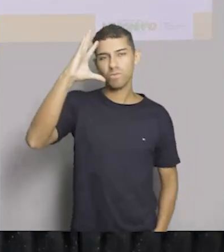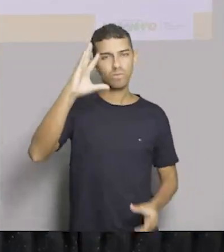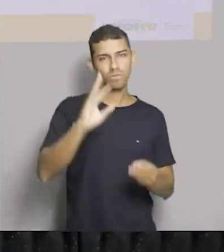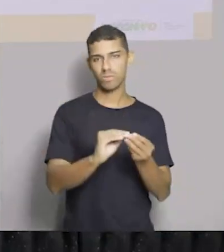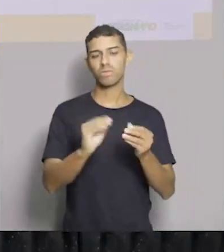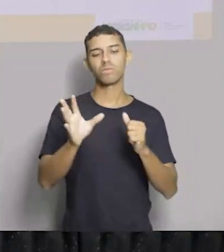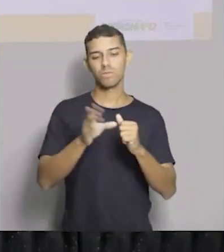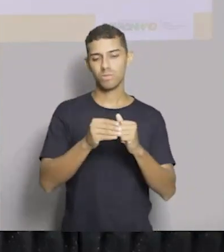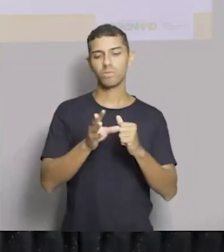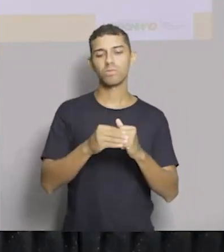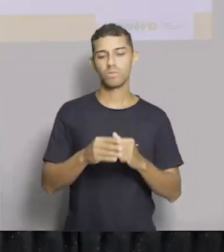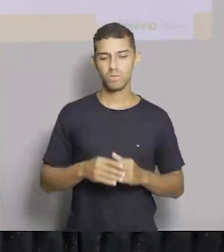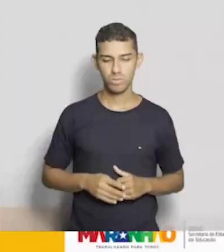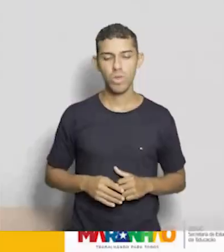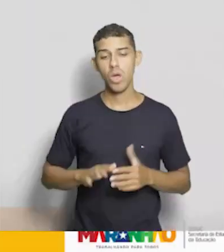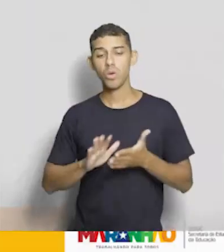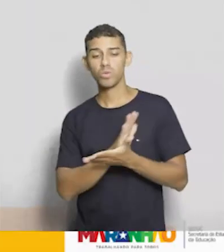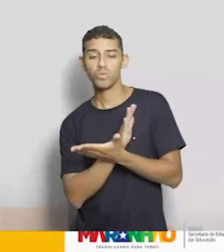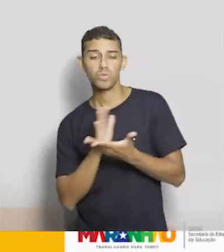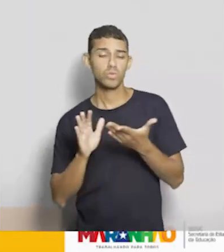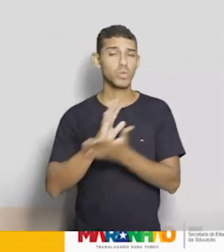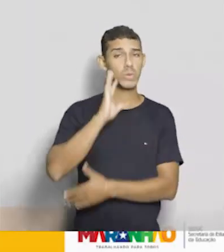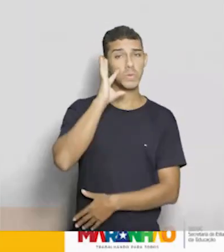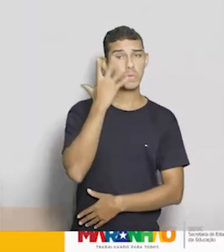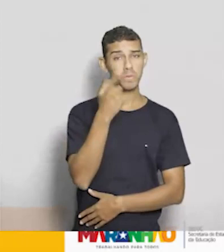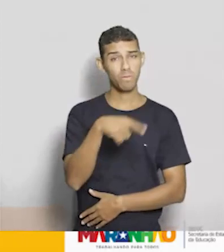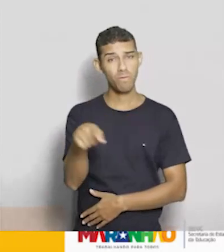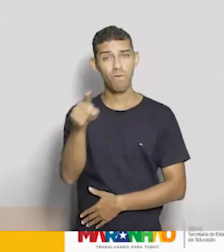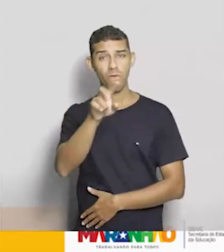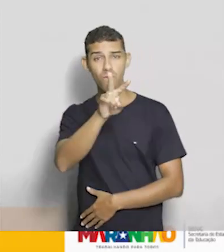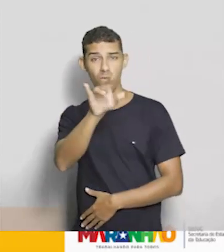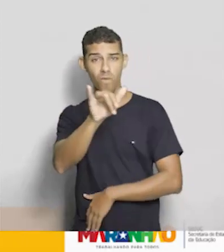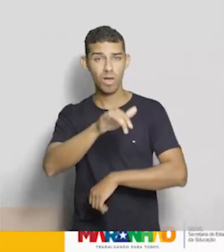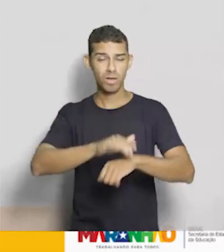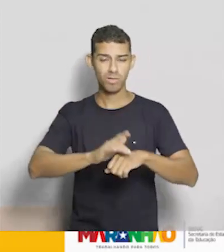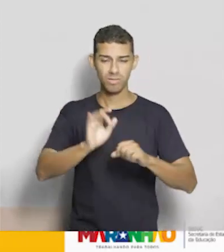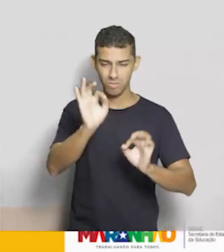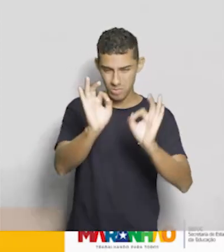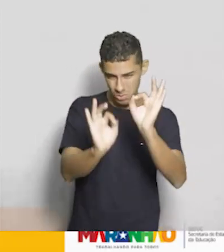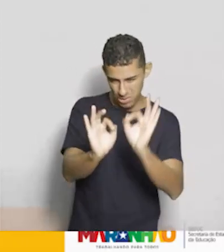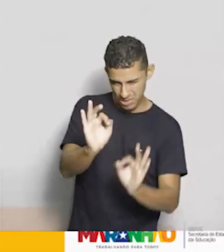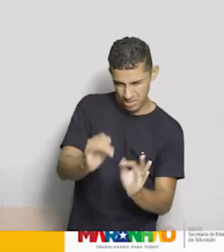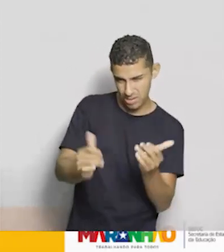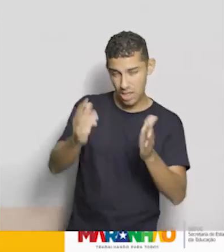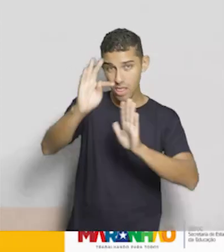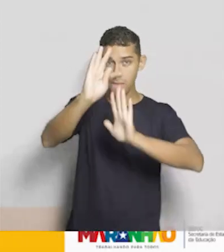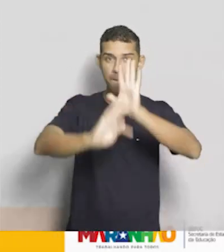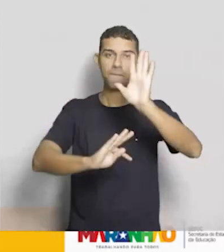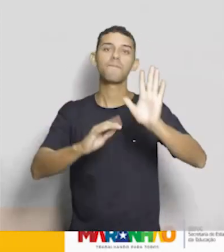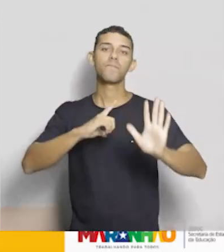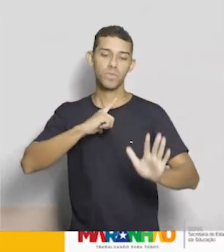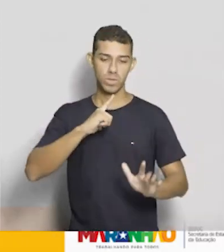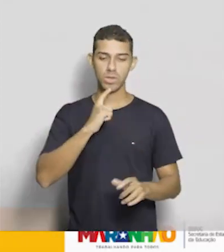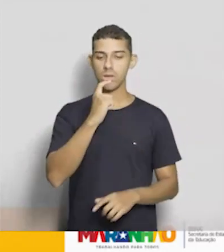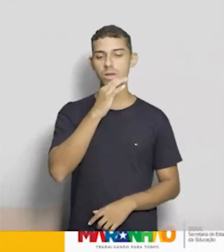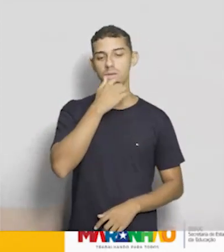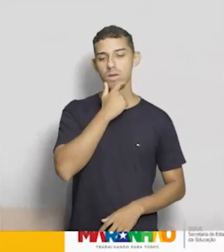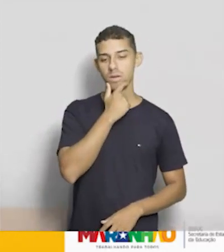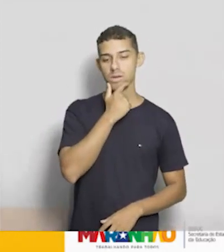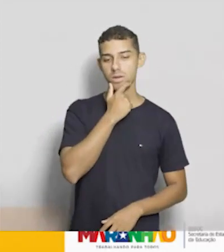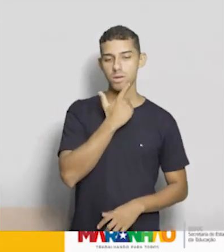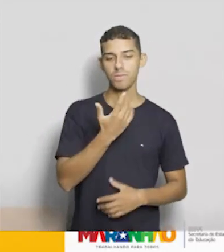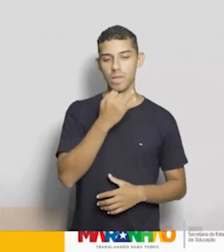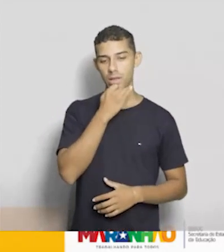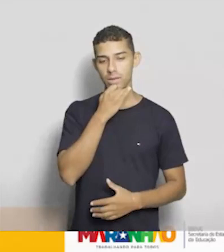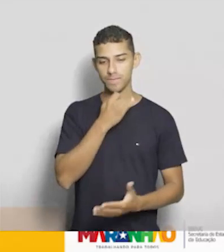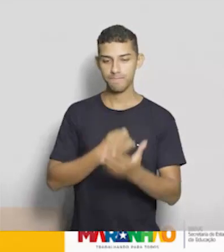bom? Isso acontece em algumas situações que vocês vão analisar e que vocês vão observar em textos e questões em inglês. Por exemplo,